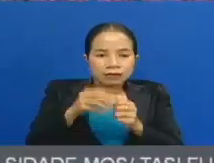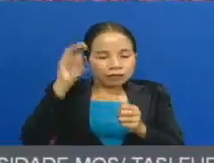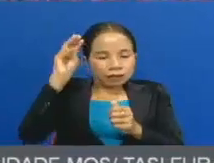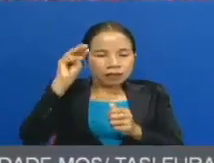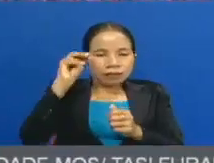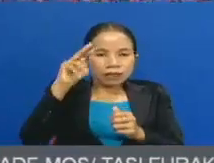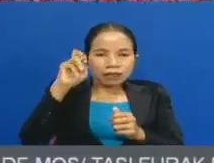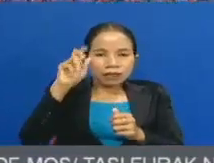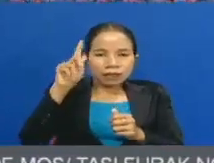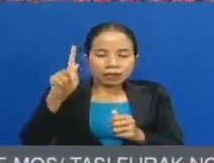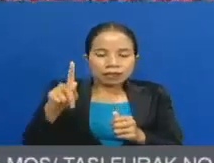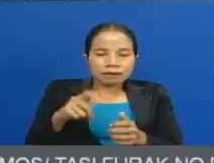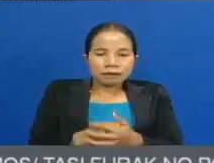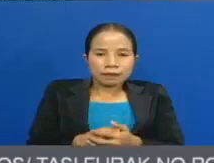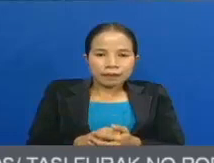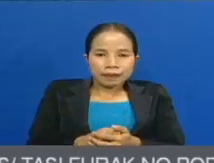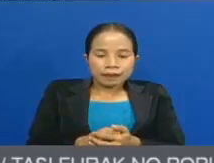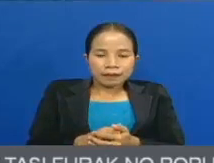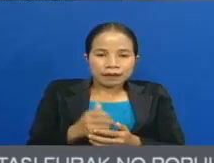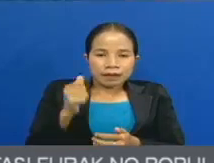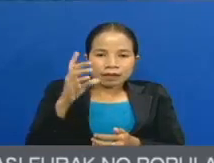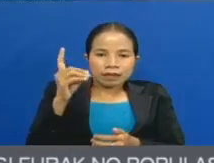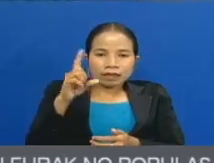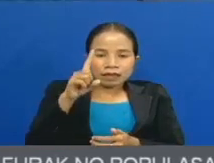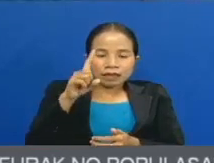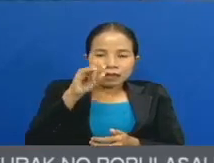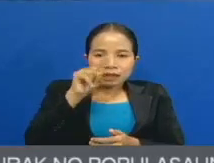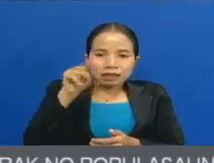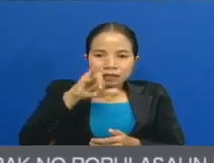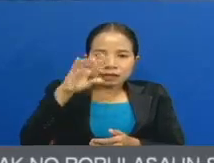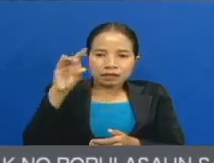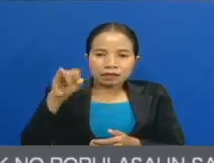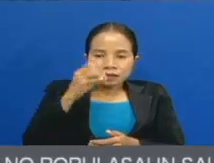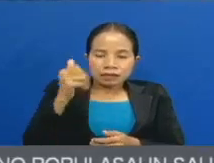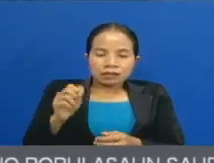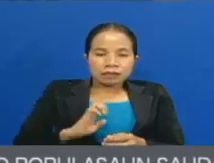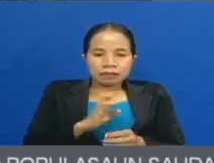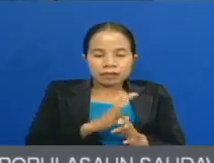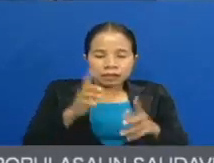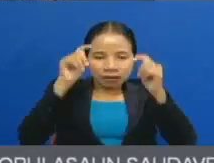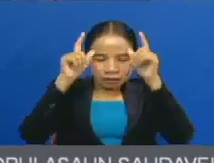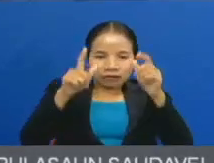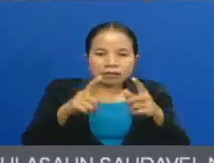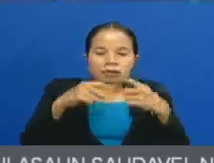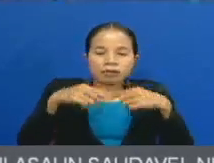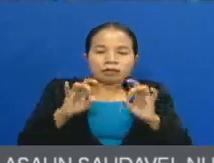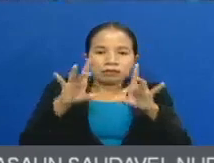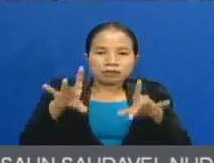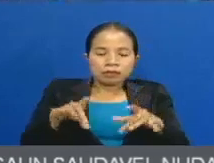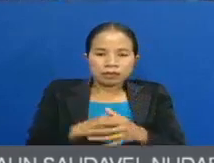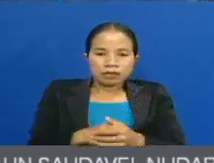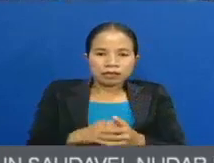de Negócios Estrangeiros na Cooperação, Adalziza Magno, embaixador Timor-Leste da Austrália, Inês Almeida,